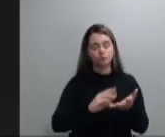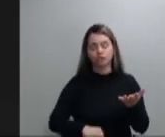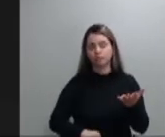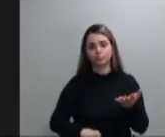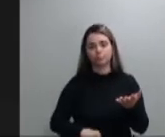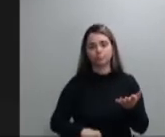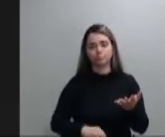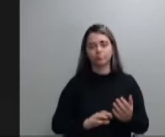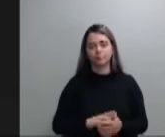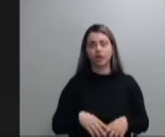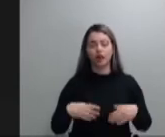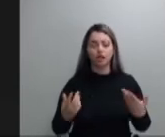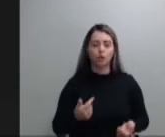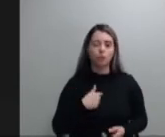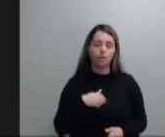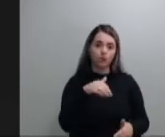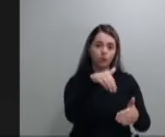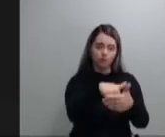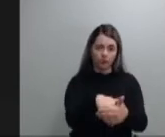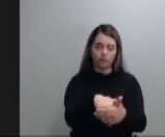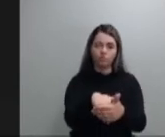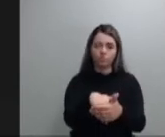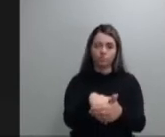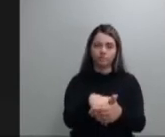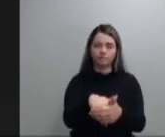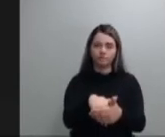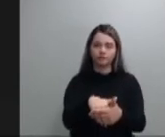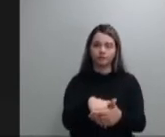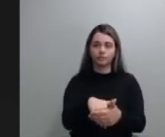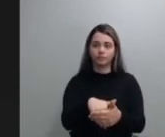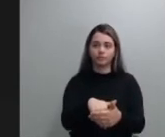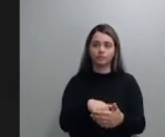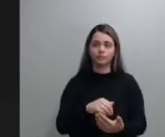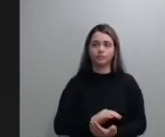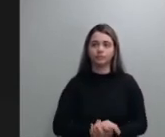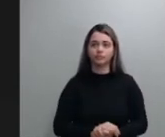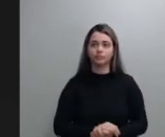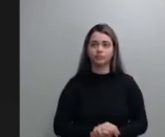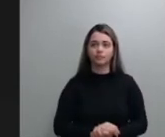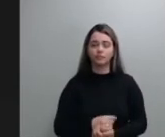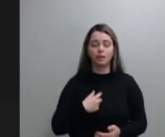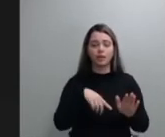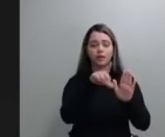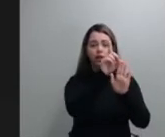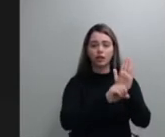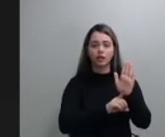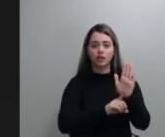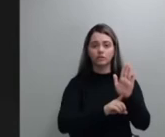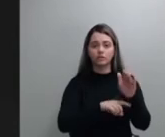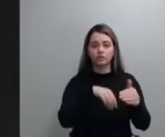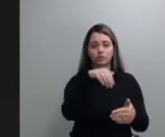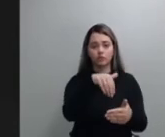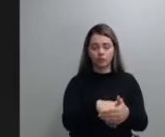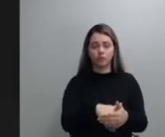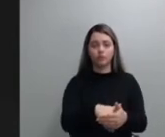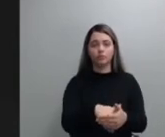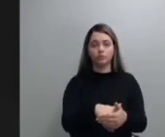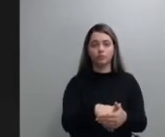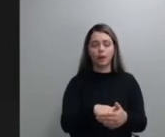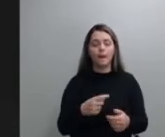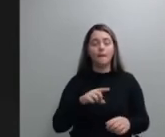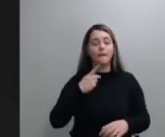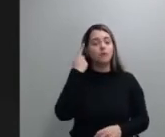pelo provimento do agravo interno aliás perdão pelo provimento dos declaratórios do agravo interno exclusivamente para devolver